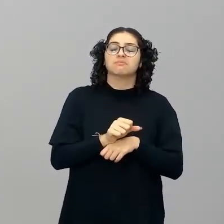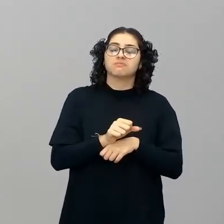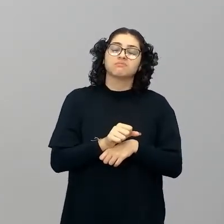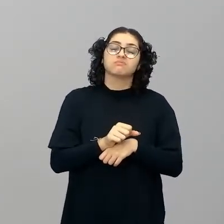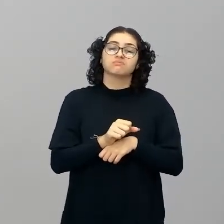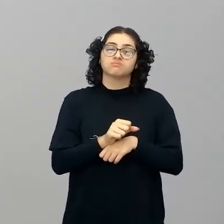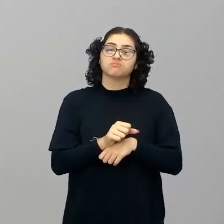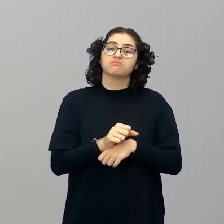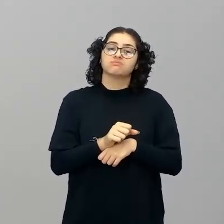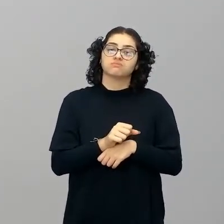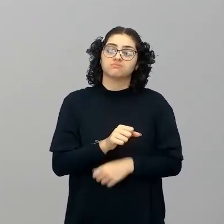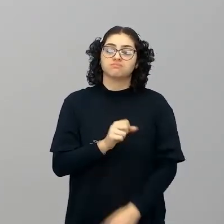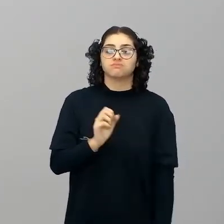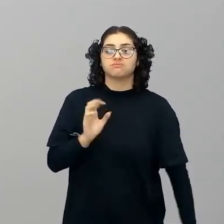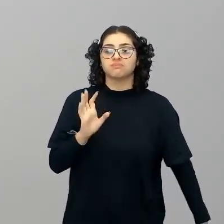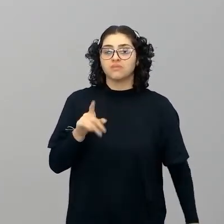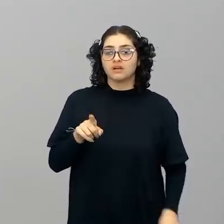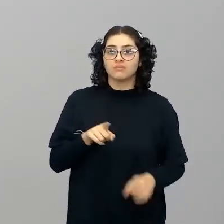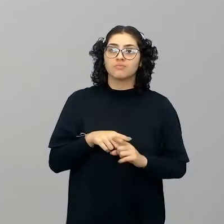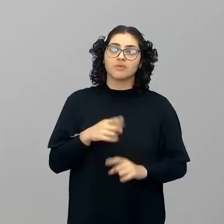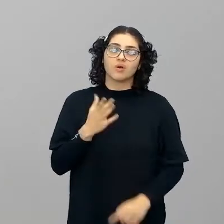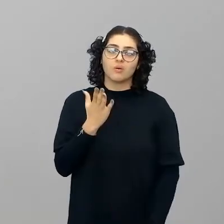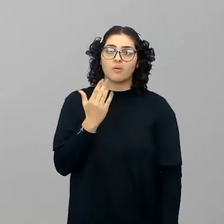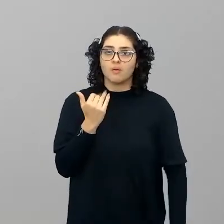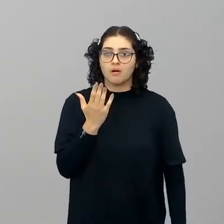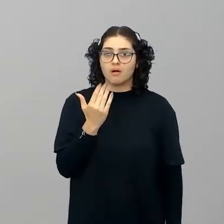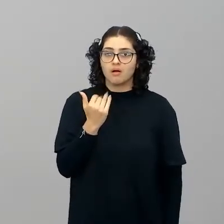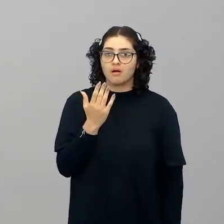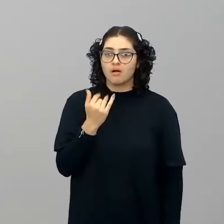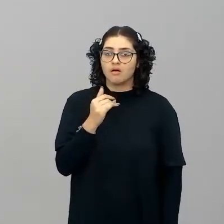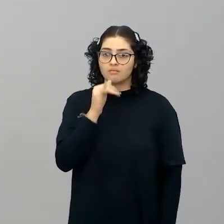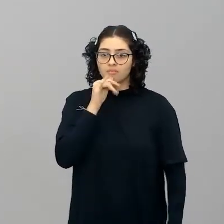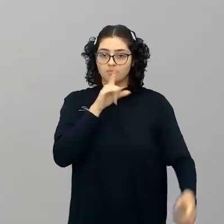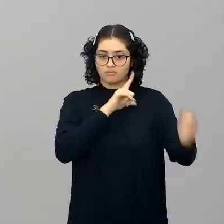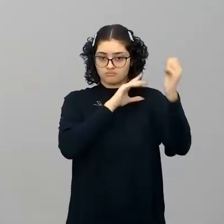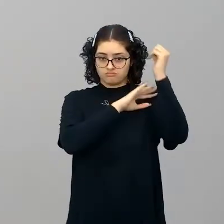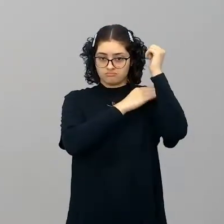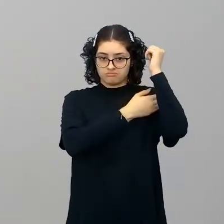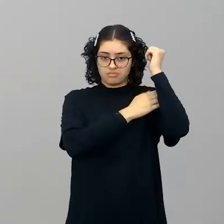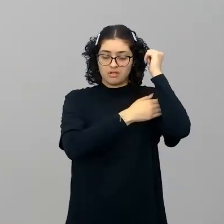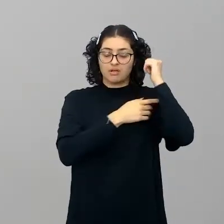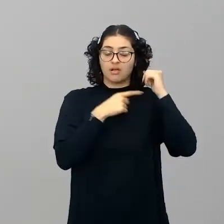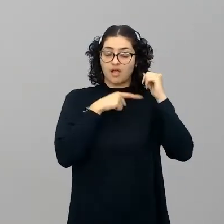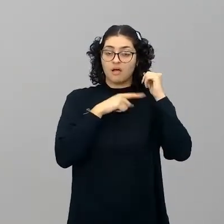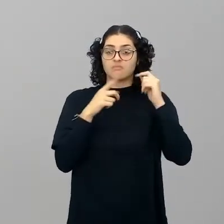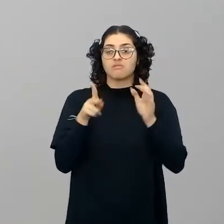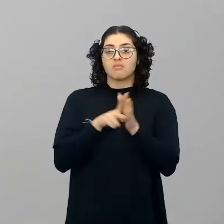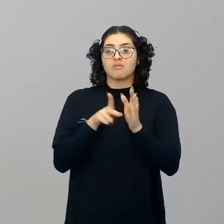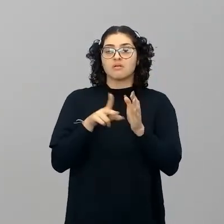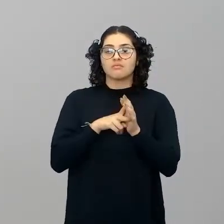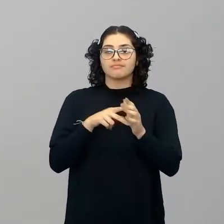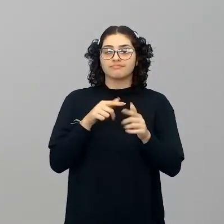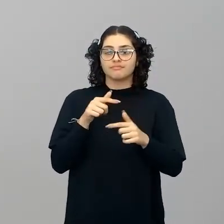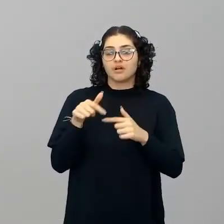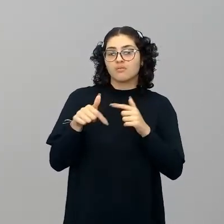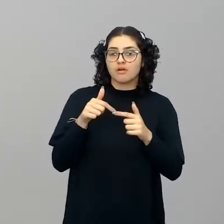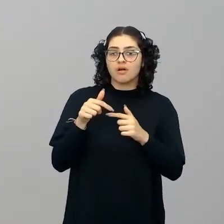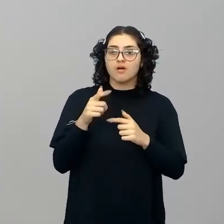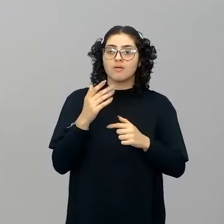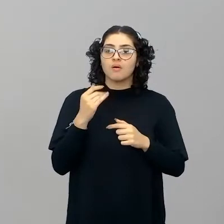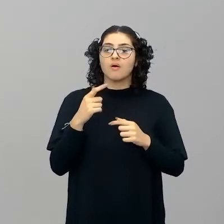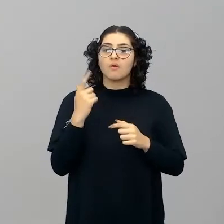coisa na minha alimentação. Eu tenho uma série de músculos que estão ali trabalhando para que aconteça, por exemplo,